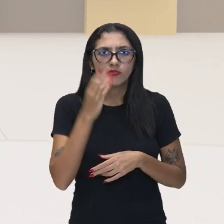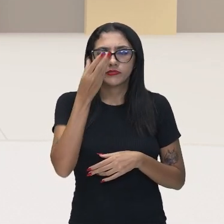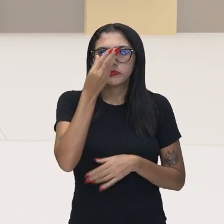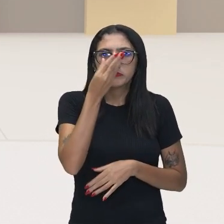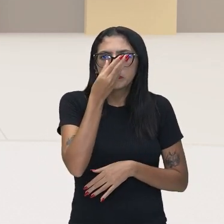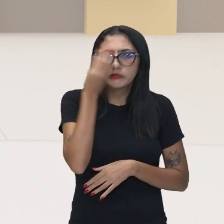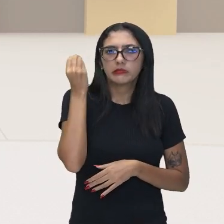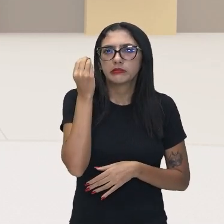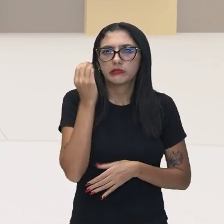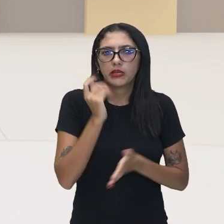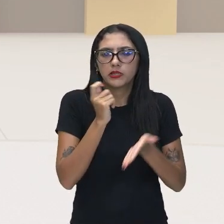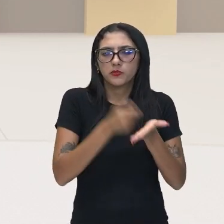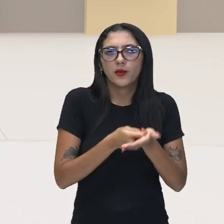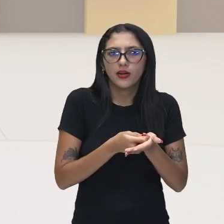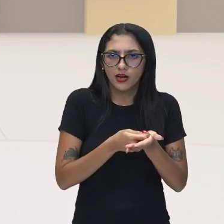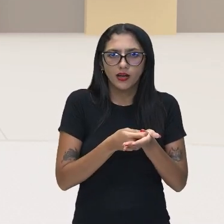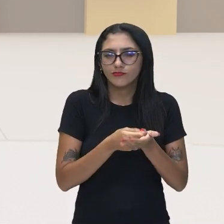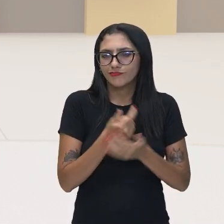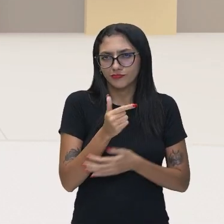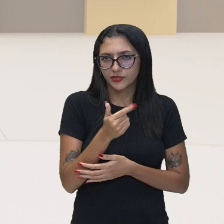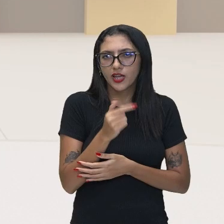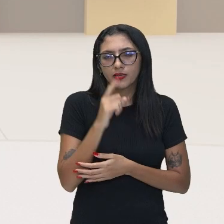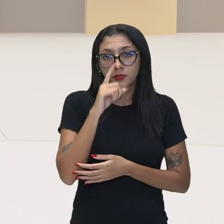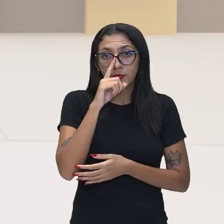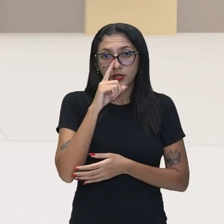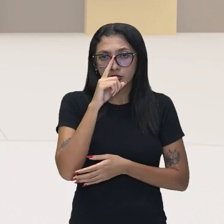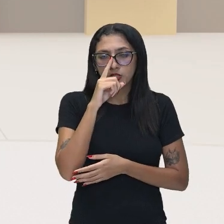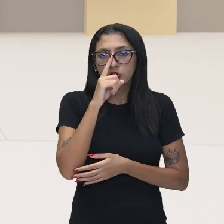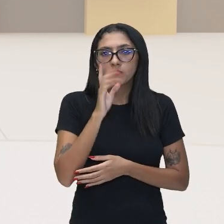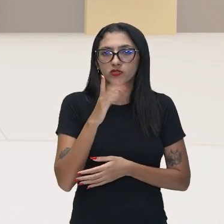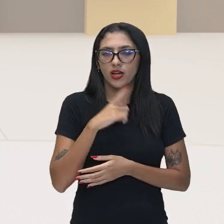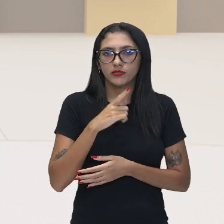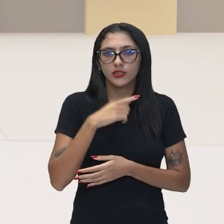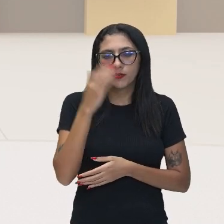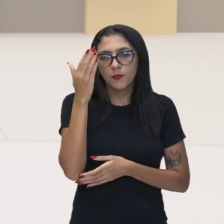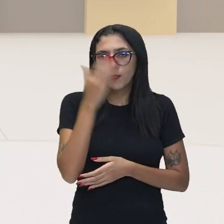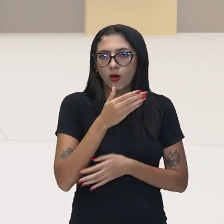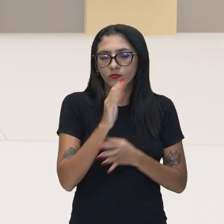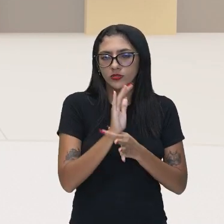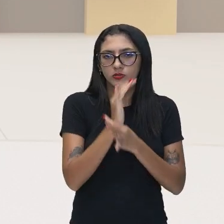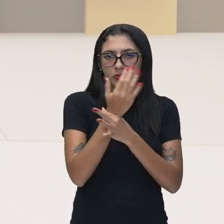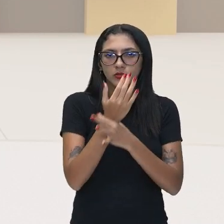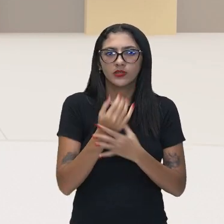acha mais importante e deixe de pagar o empréstimo ao banco. Por quê?